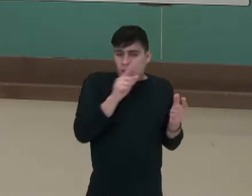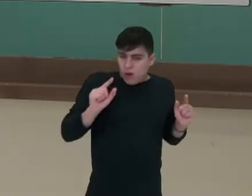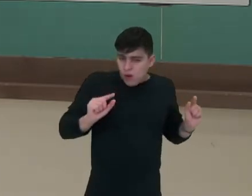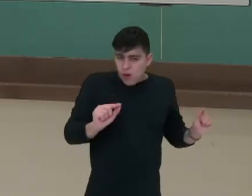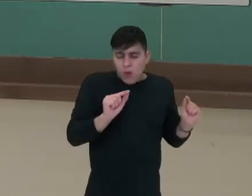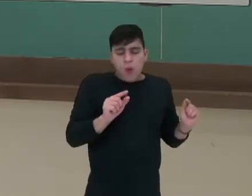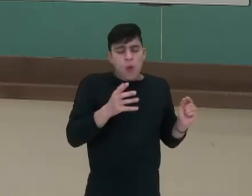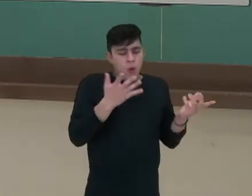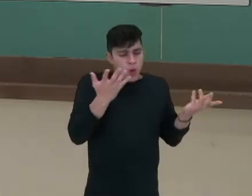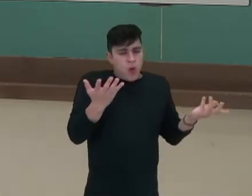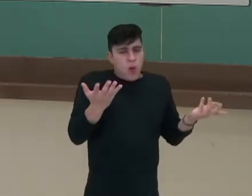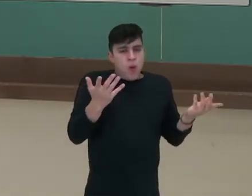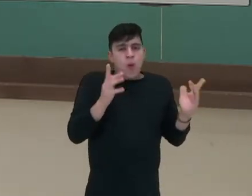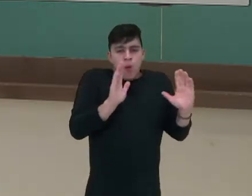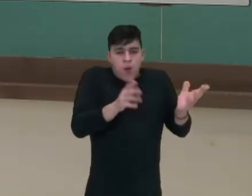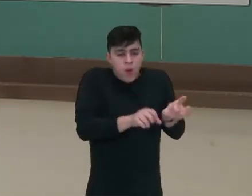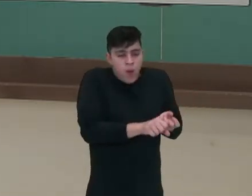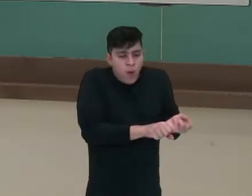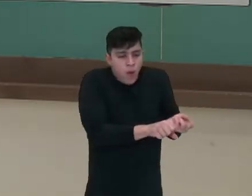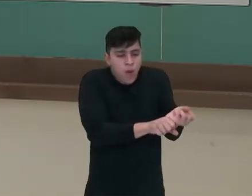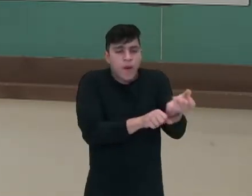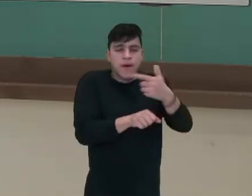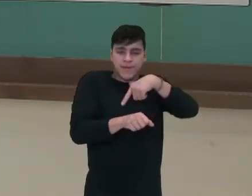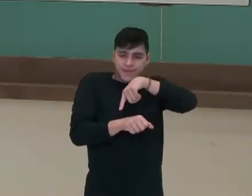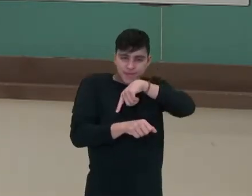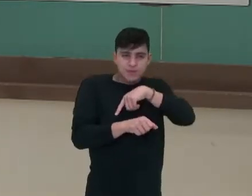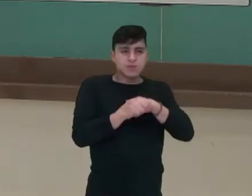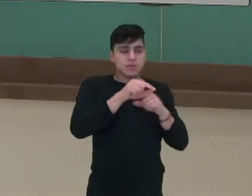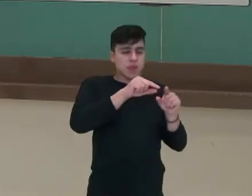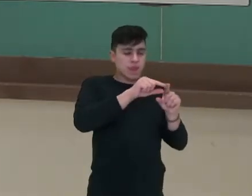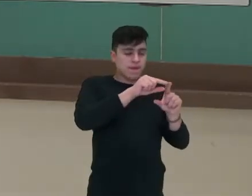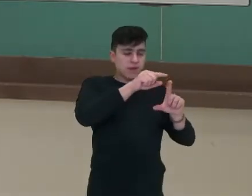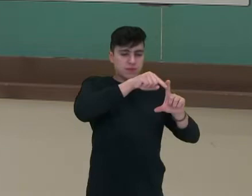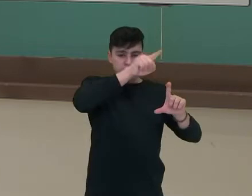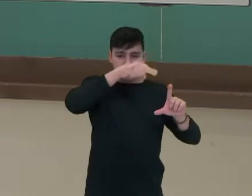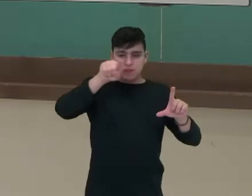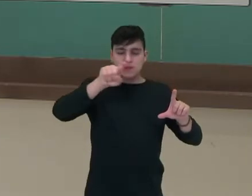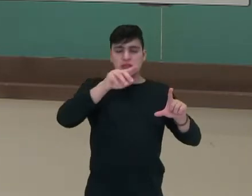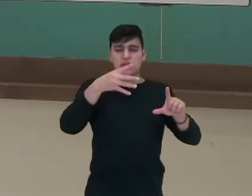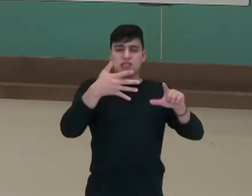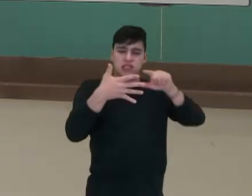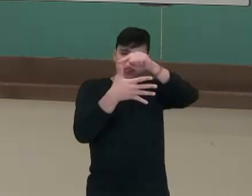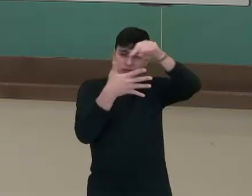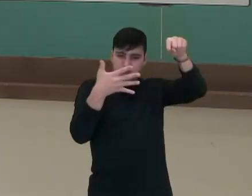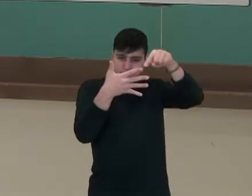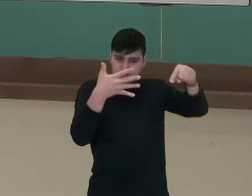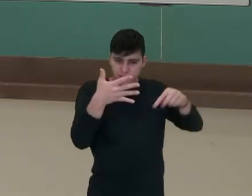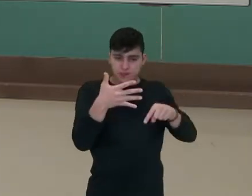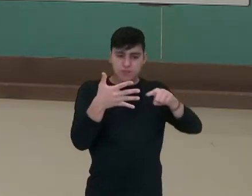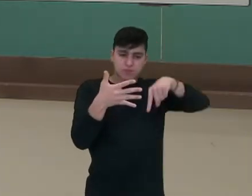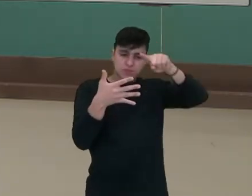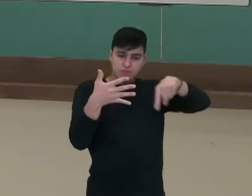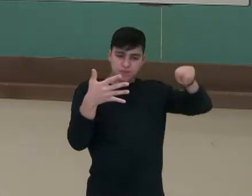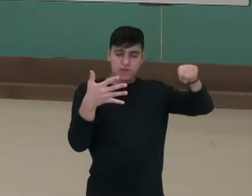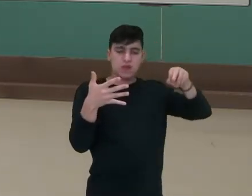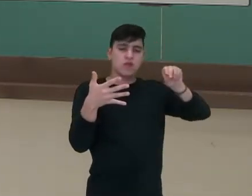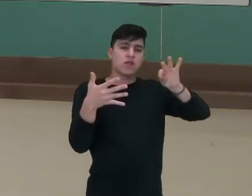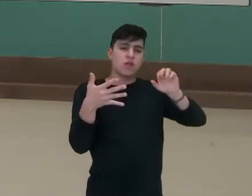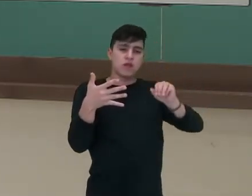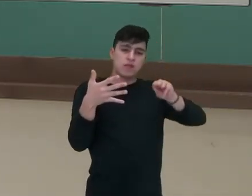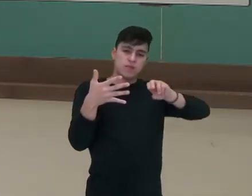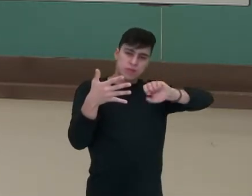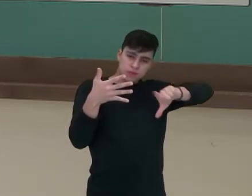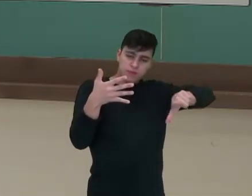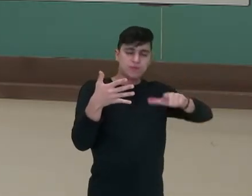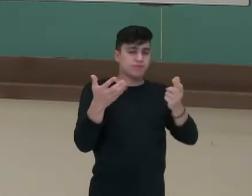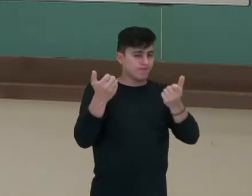musical tradicional, né? Que tem a pentagrama com as cinco linhas, tem as notas musicais, né? Então a gente vai falar um